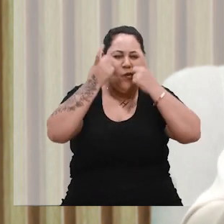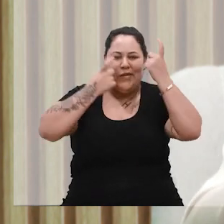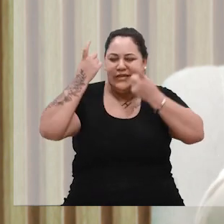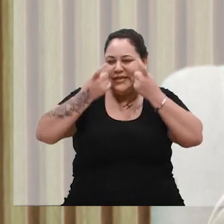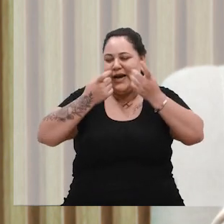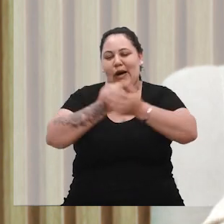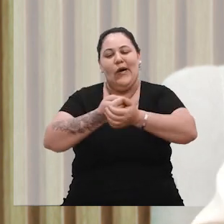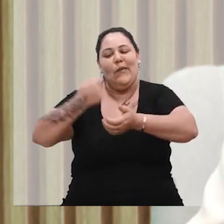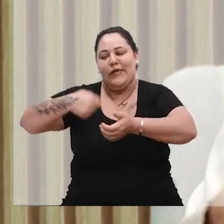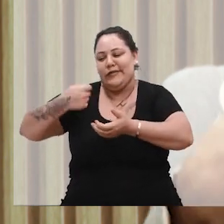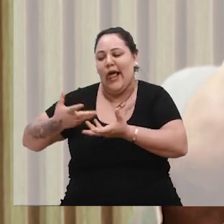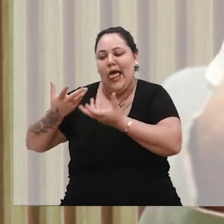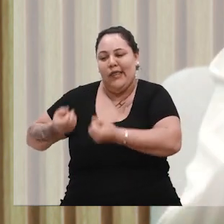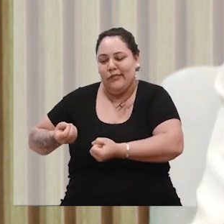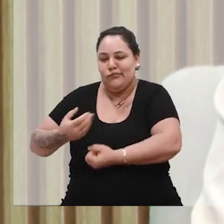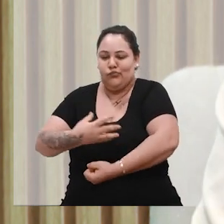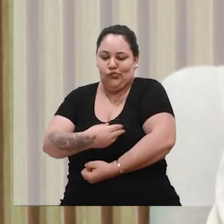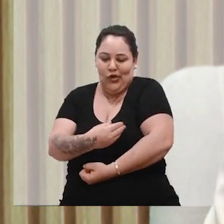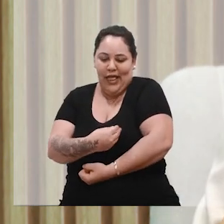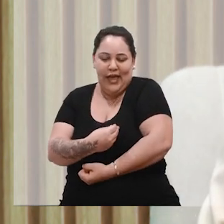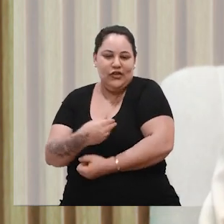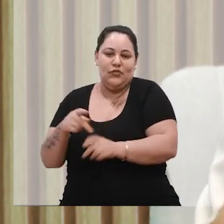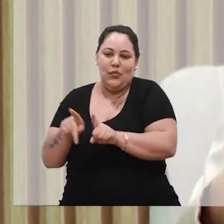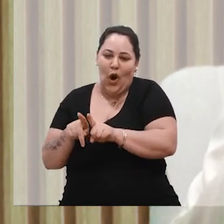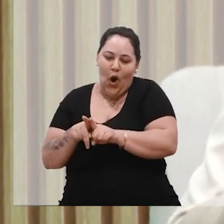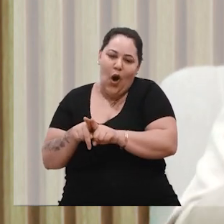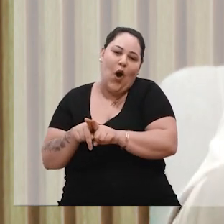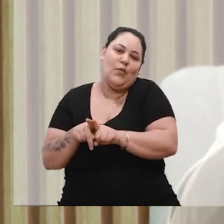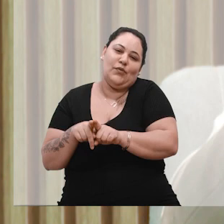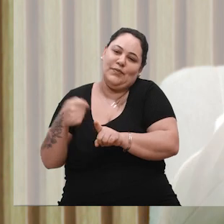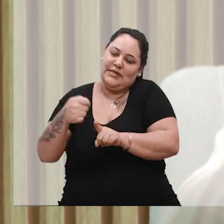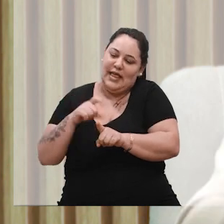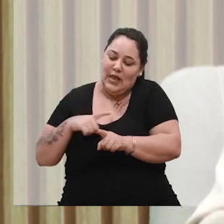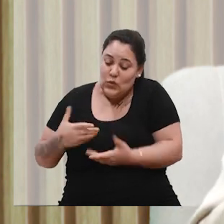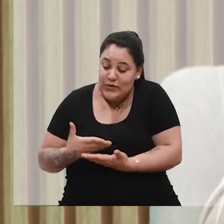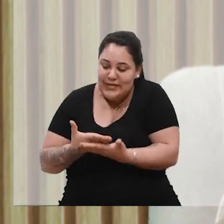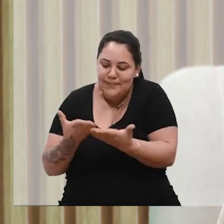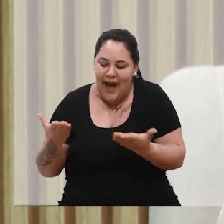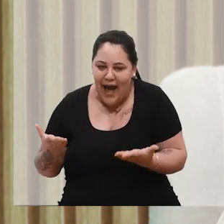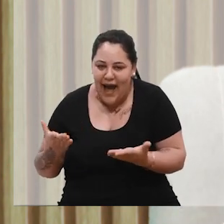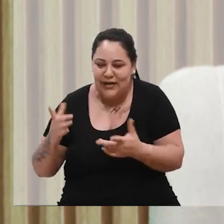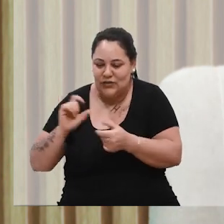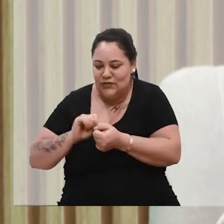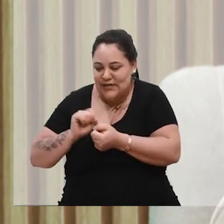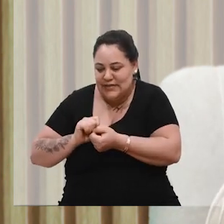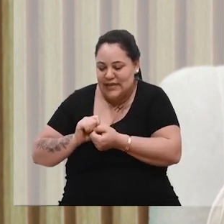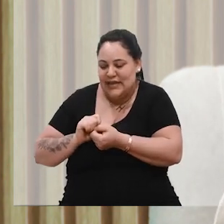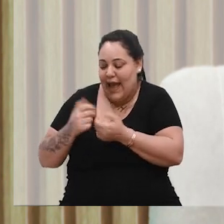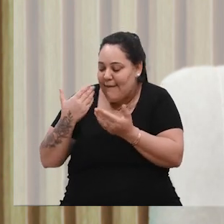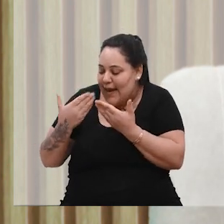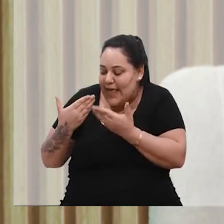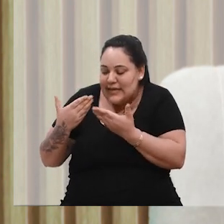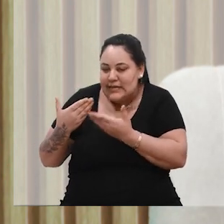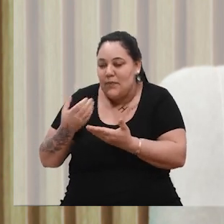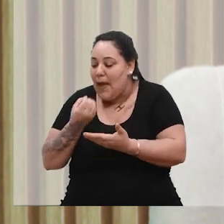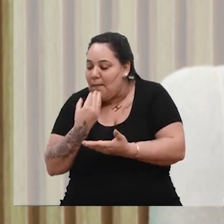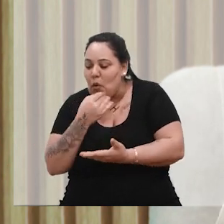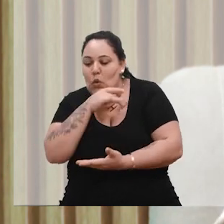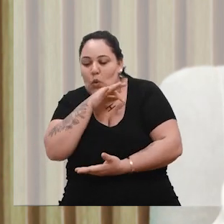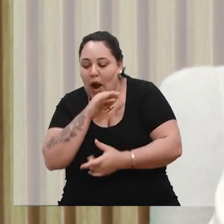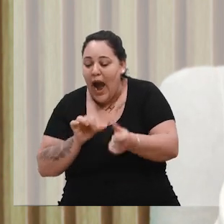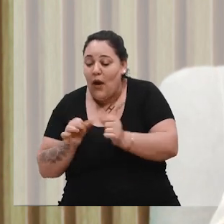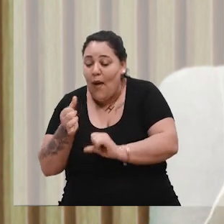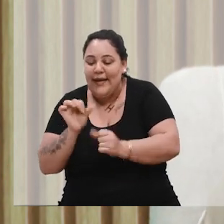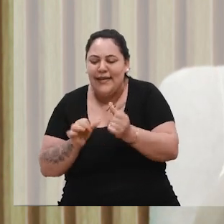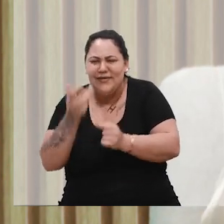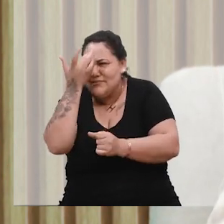vai ter que receber esse leite, vai ter que ter os espaços, né? E aí fazer toda a avaliação realmente do leite, né? Não sei como é